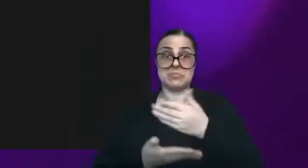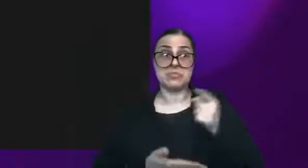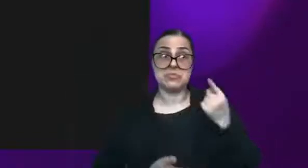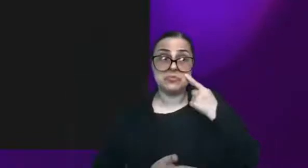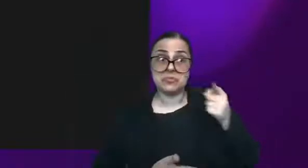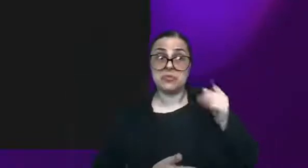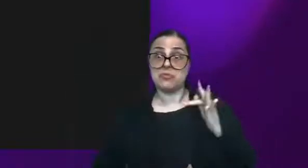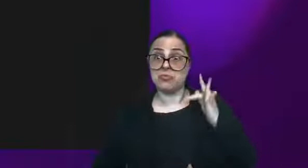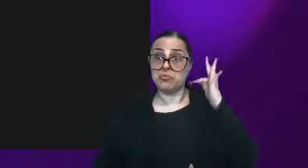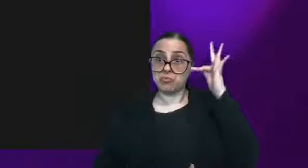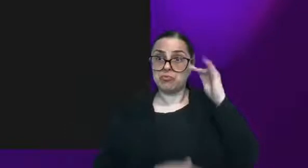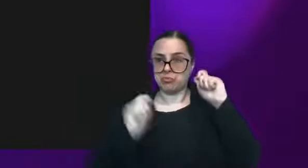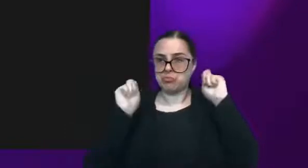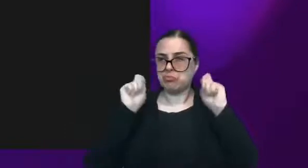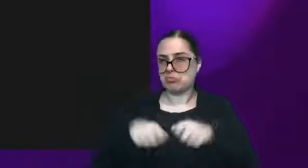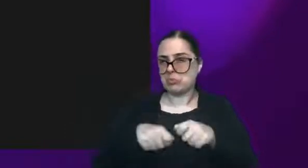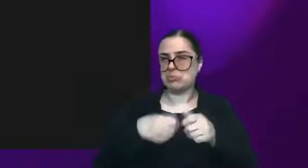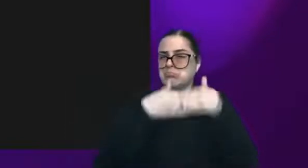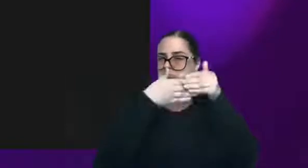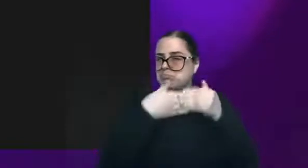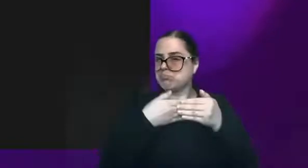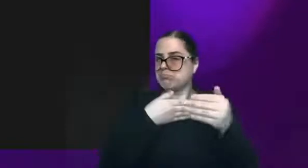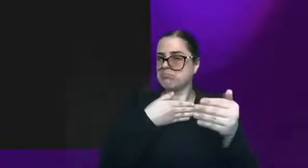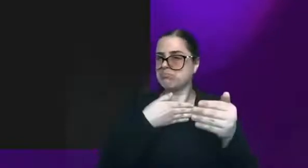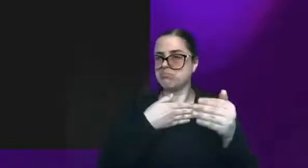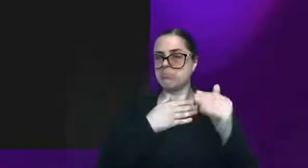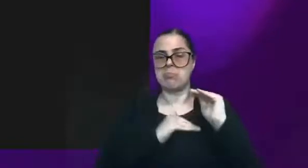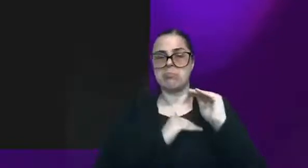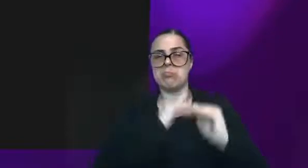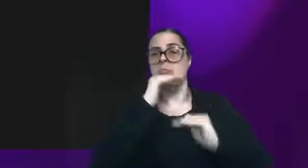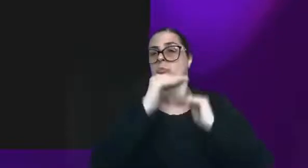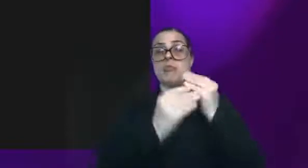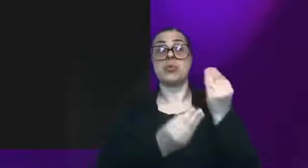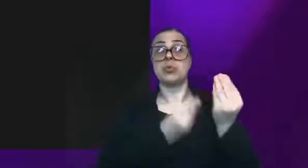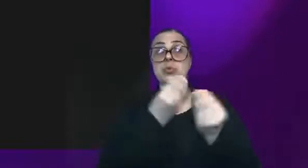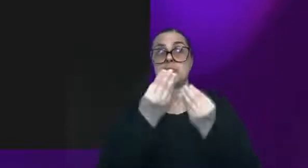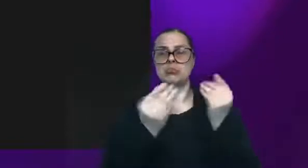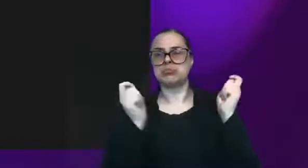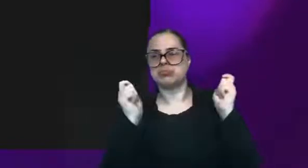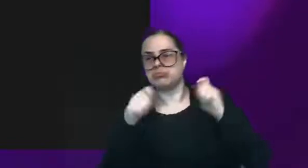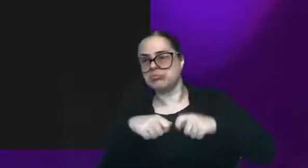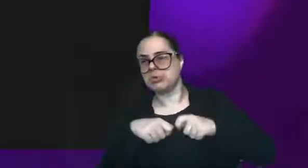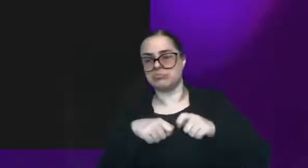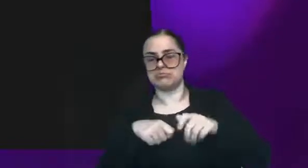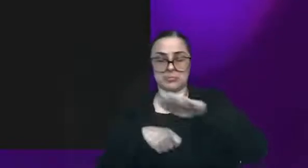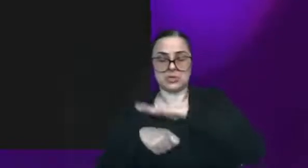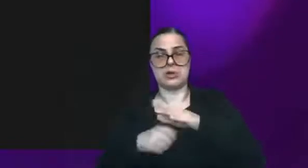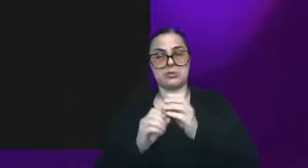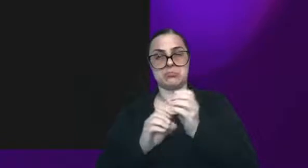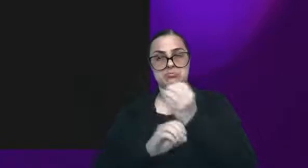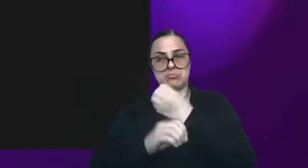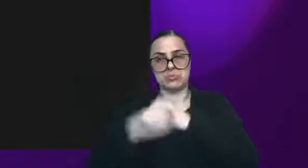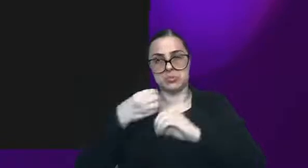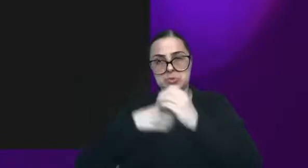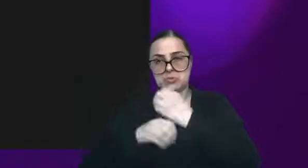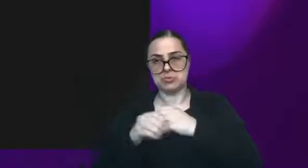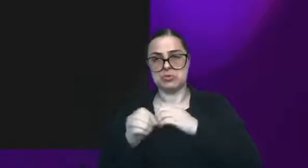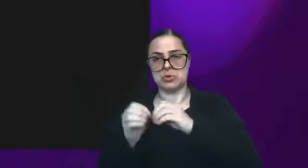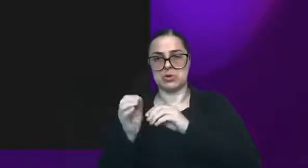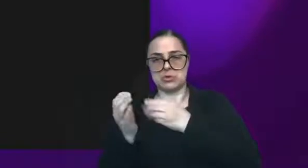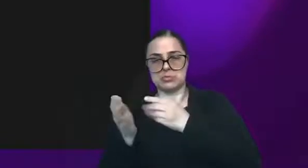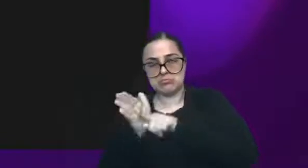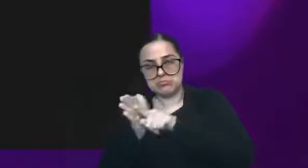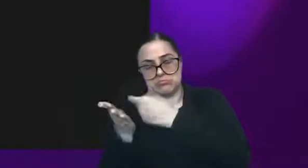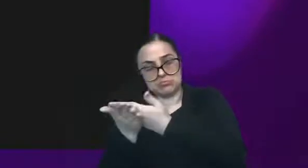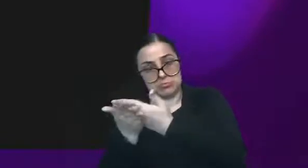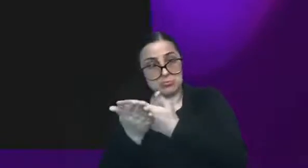futura daqui para frente, aonde é que a gente pode avançar na parte molecular e também na parte